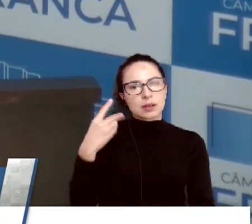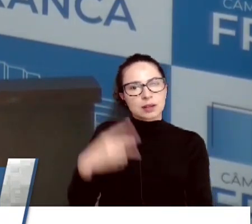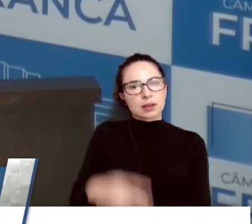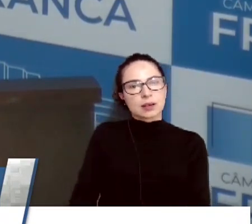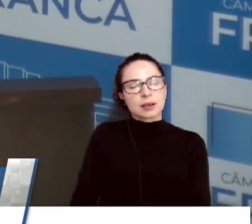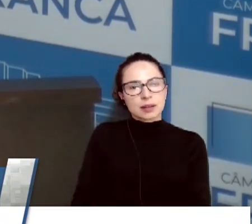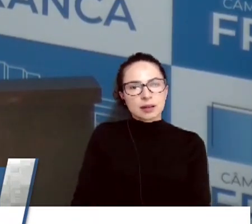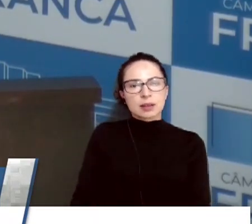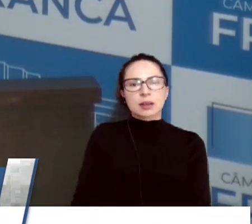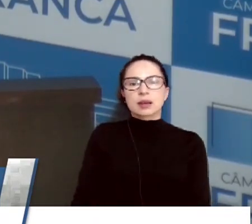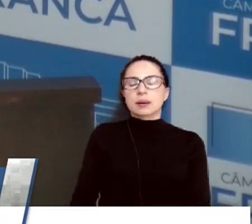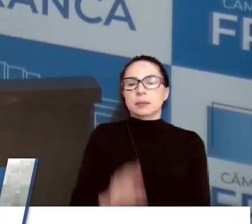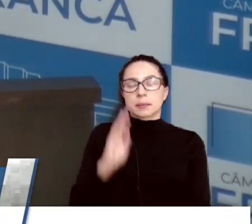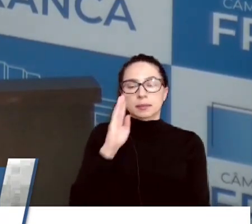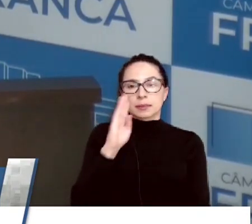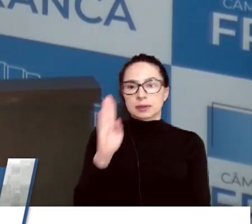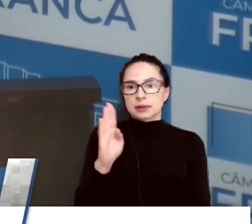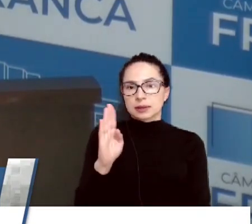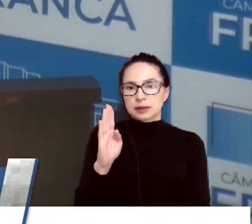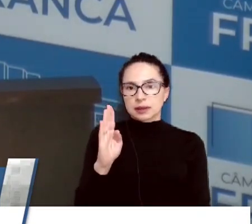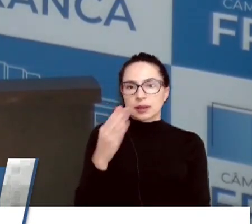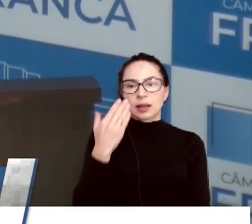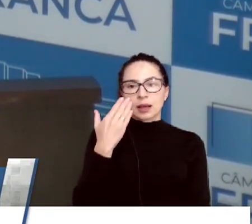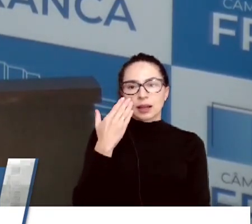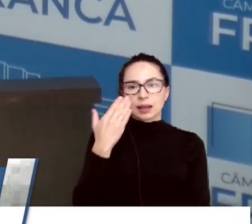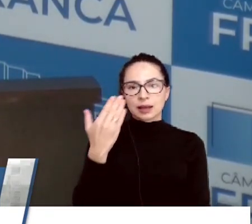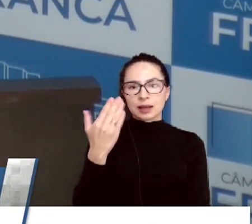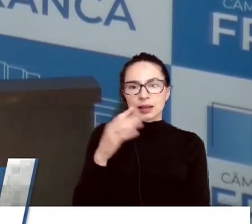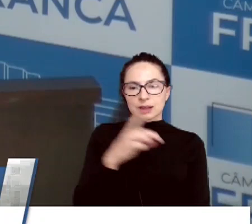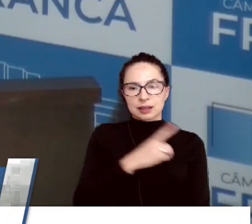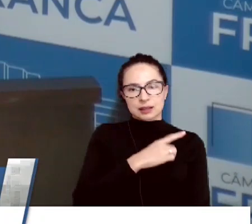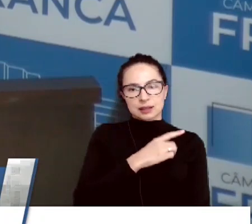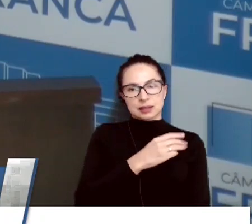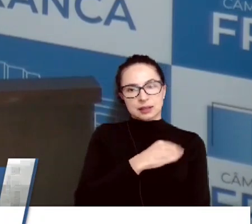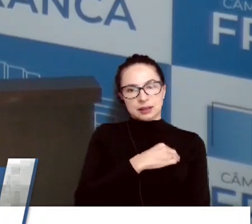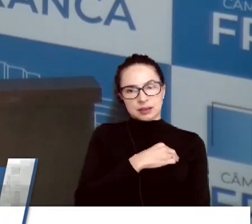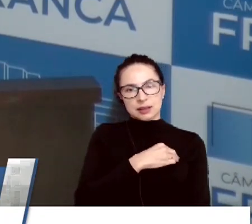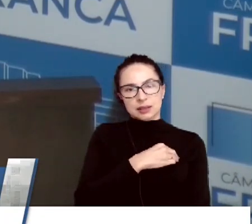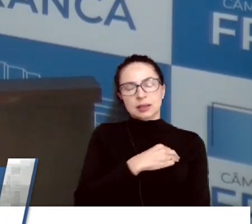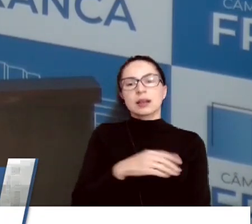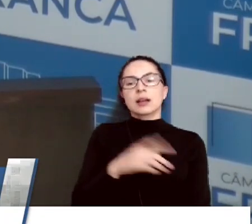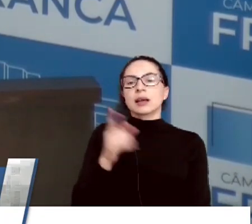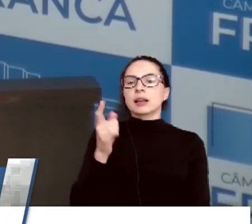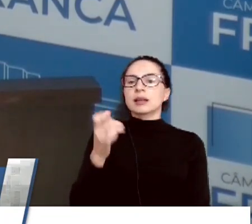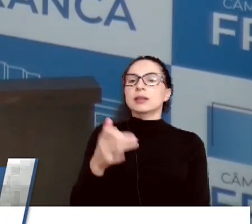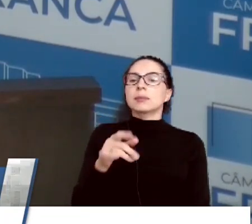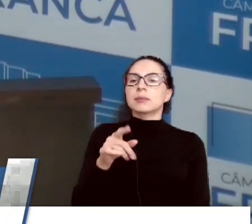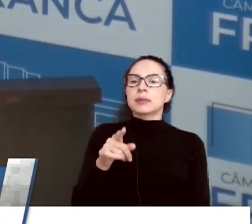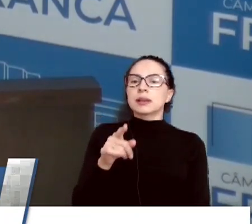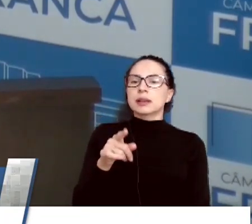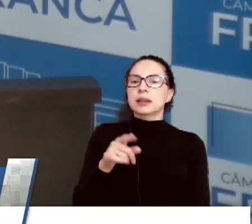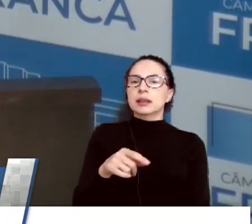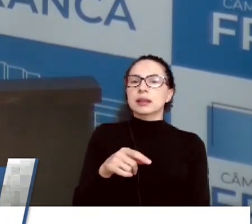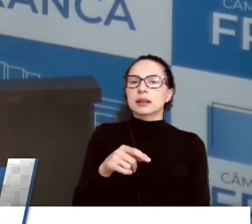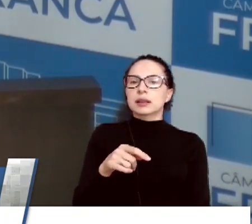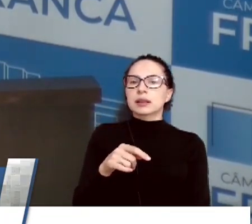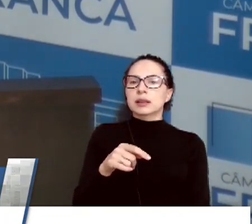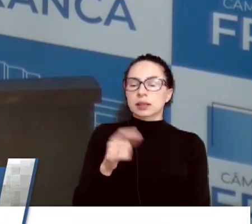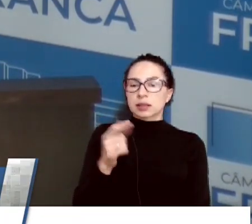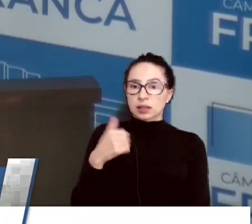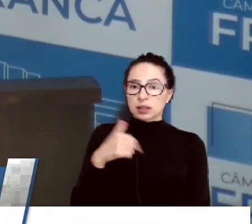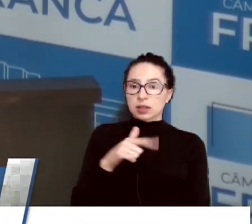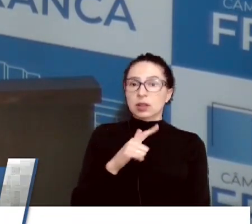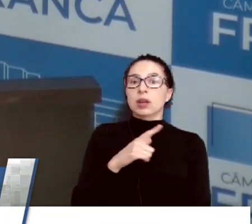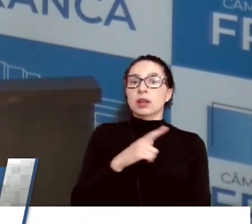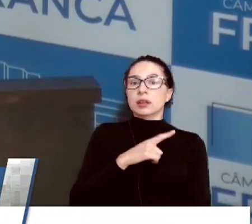em particular, quero agradecer ao Della Mota e dizer a ele que nós